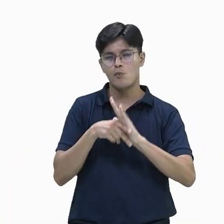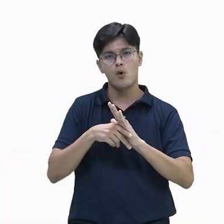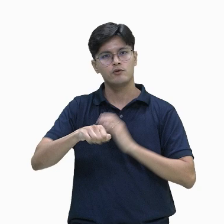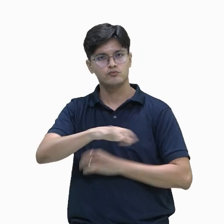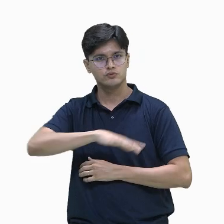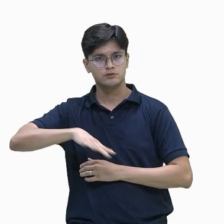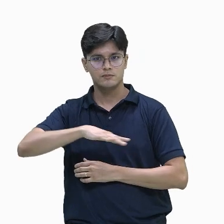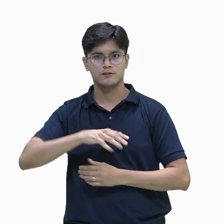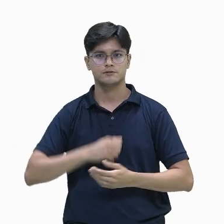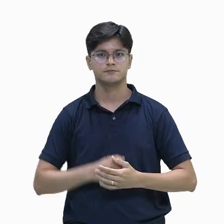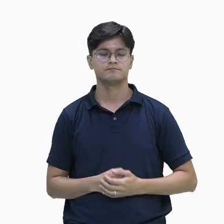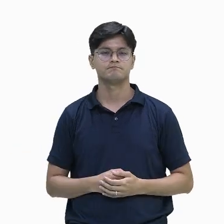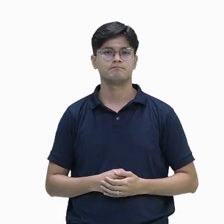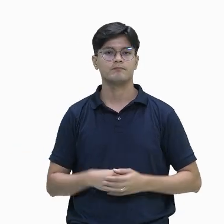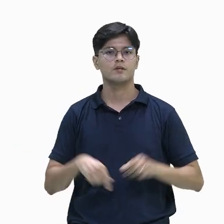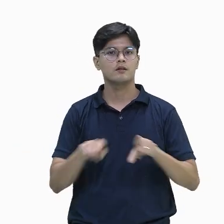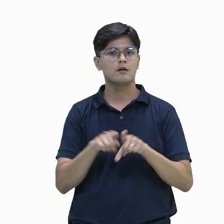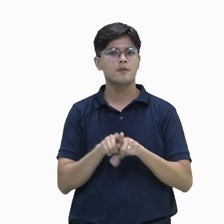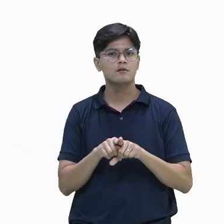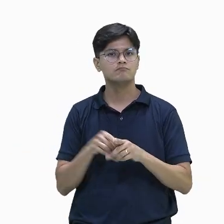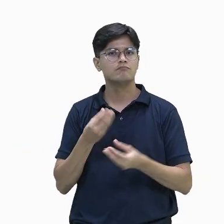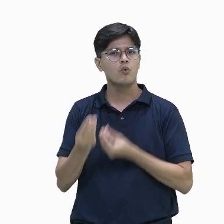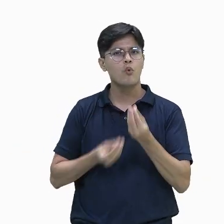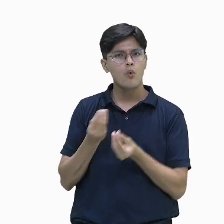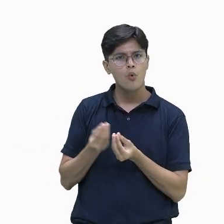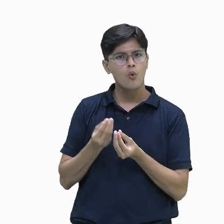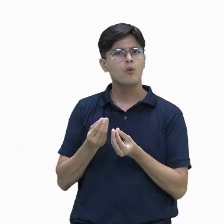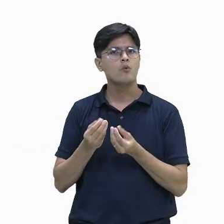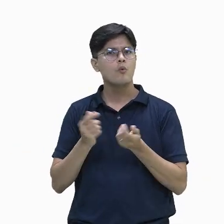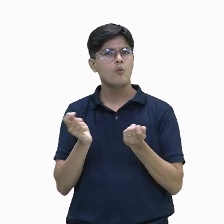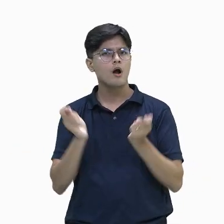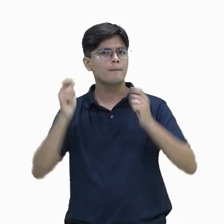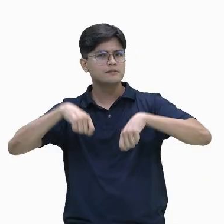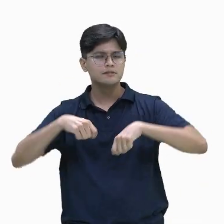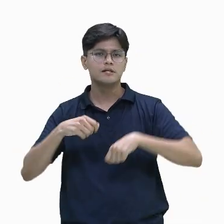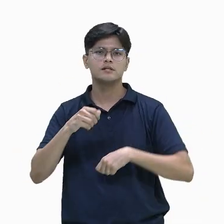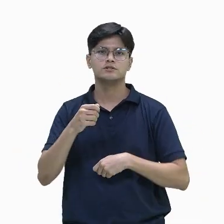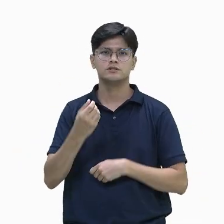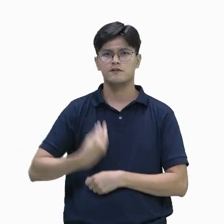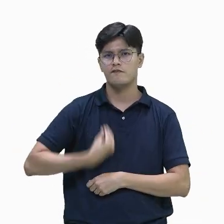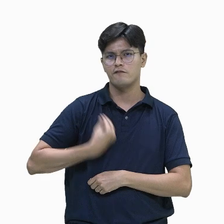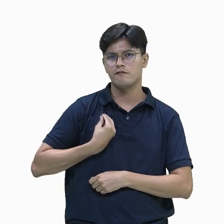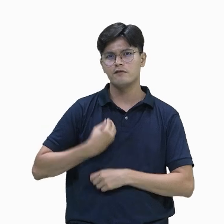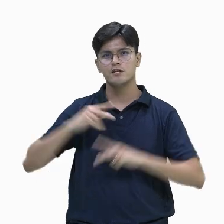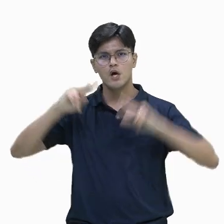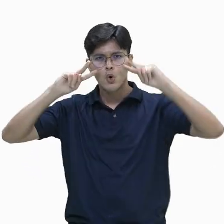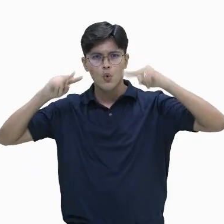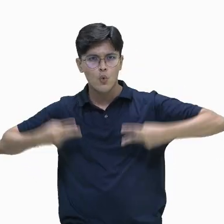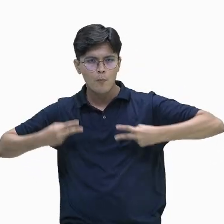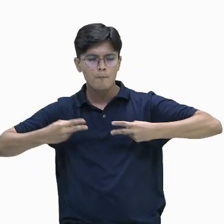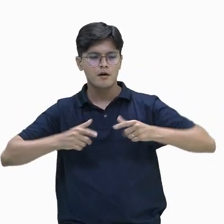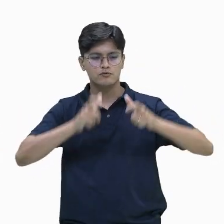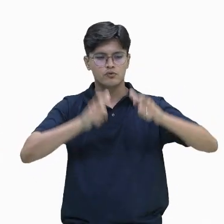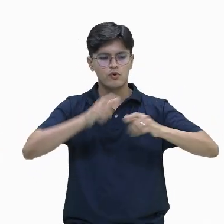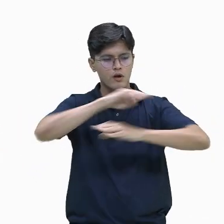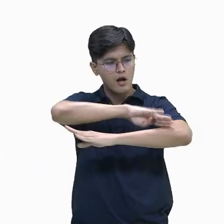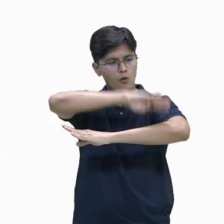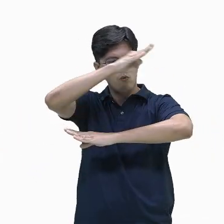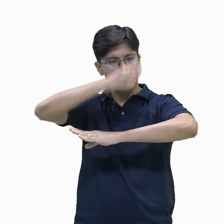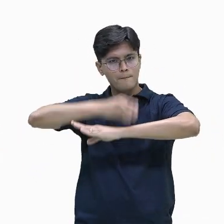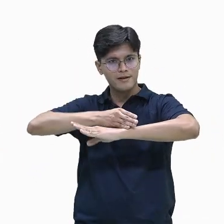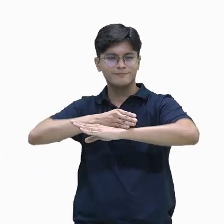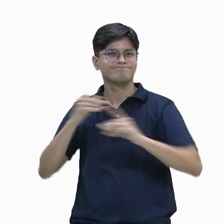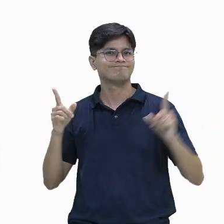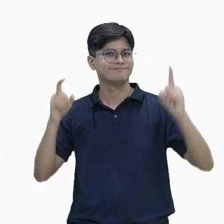das montanhas, geralmente são consideradas aí áreas de difícil ocupação, né? Então, imaginem vocês construir ali uma casa,